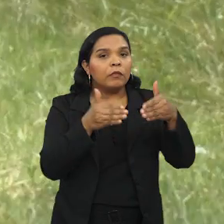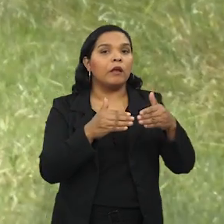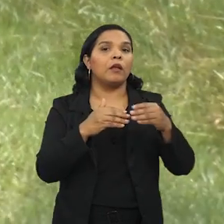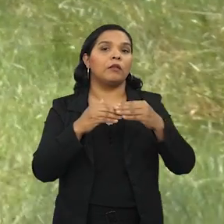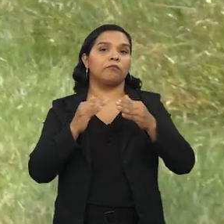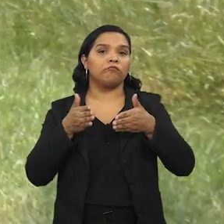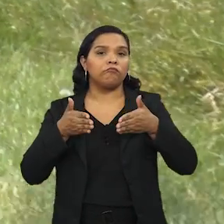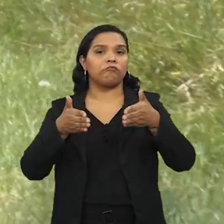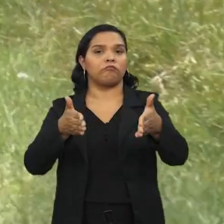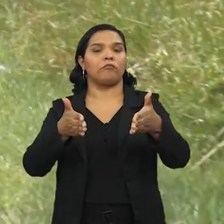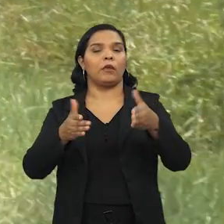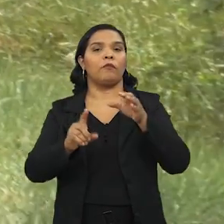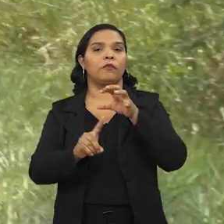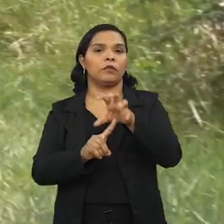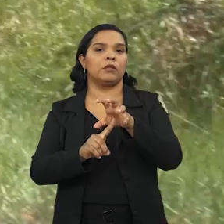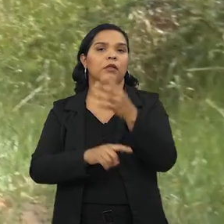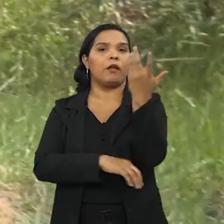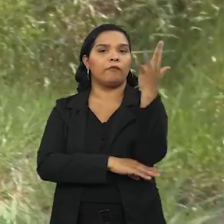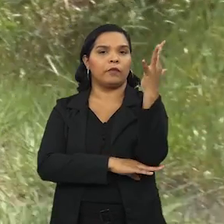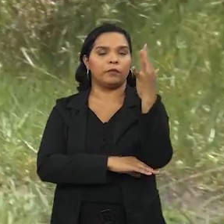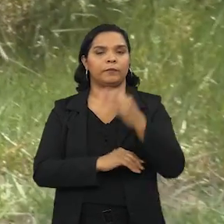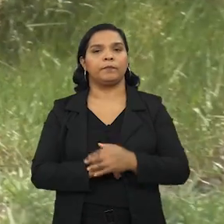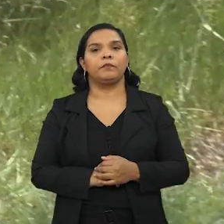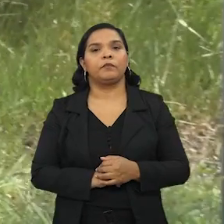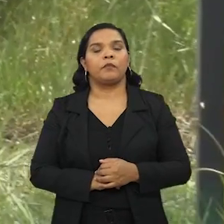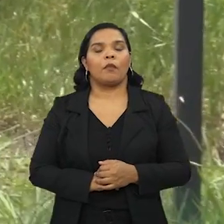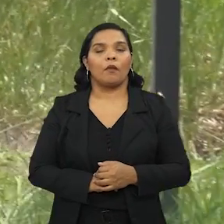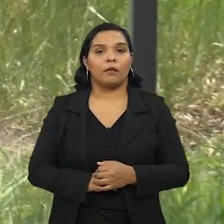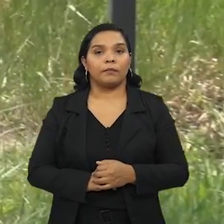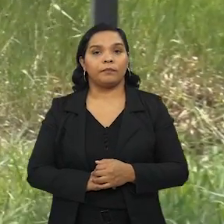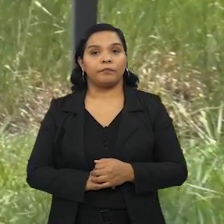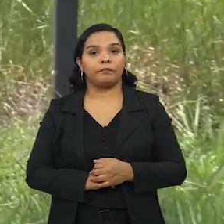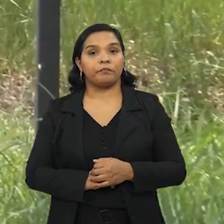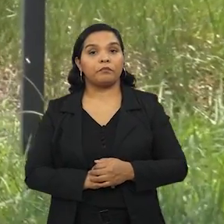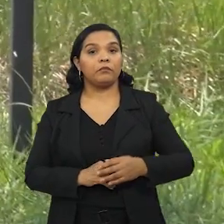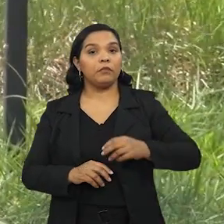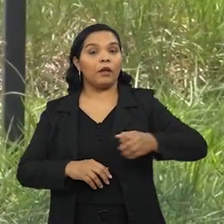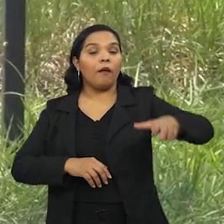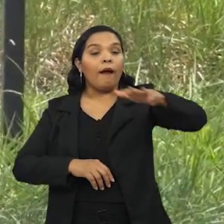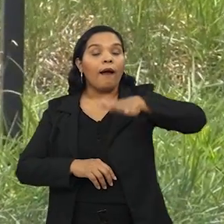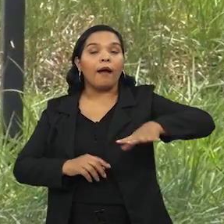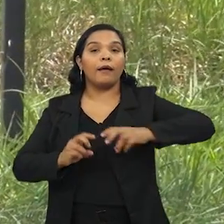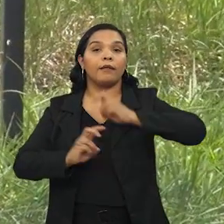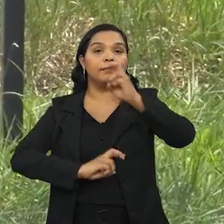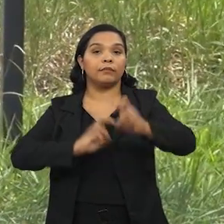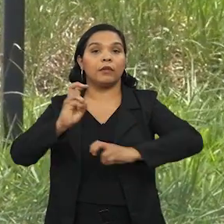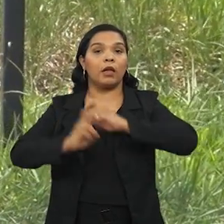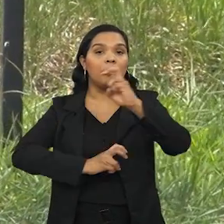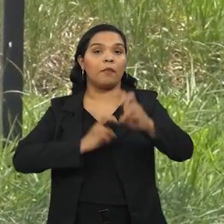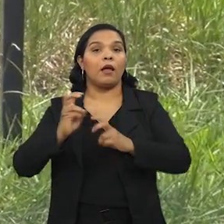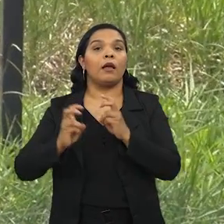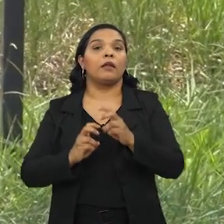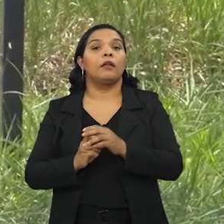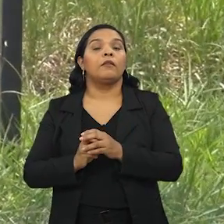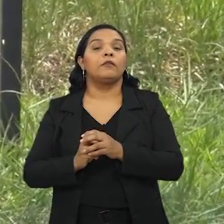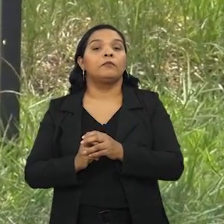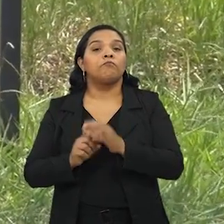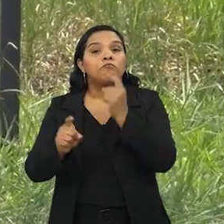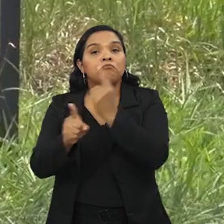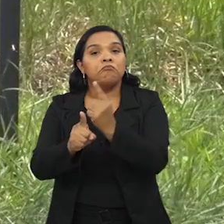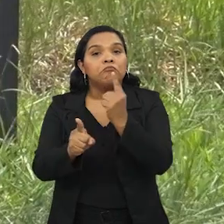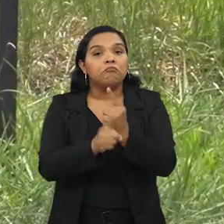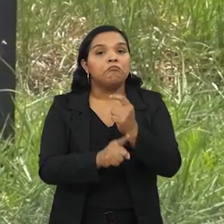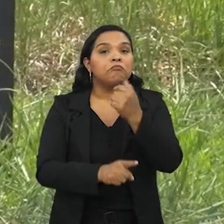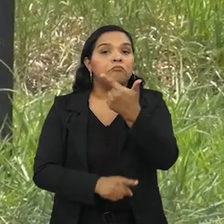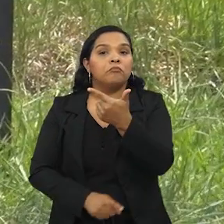fauna. Nesse trecho de apenas 15 quilômetros, que corresponde à área do parque, foram identificados 265 animais mortos